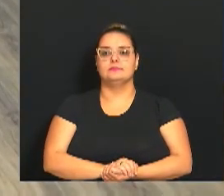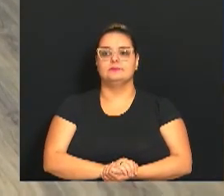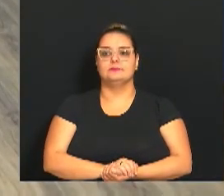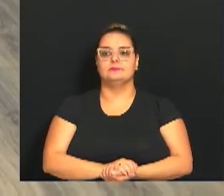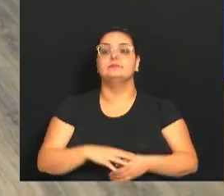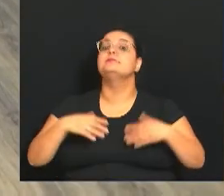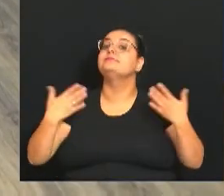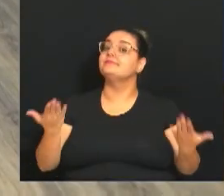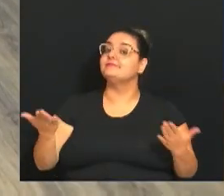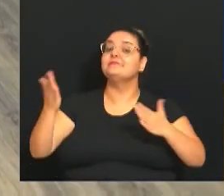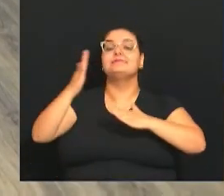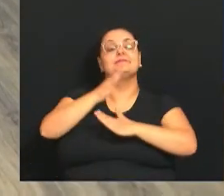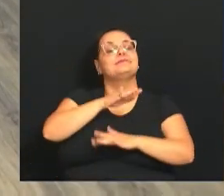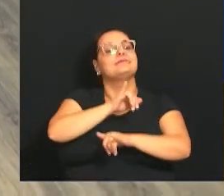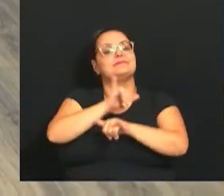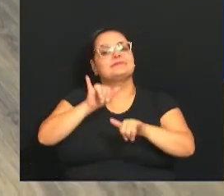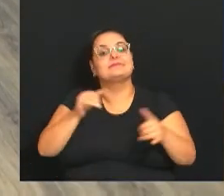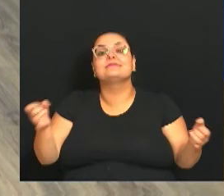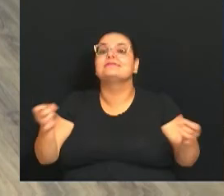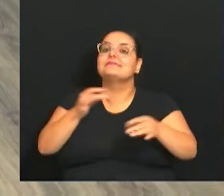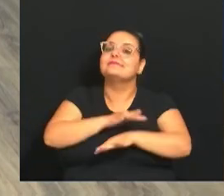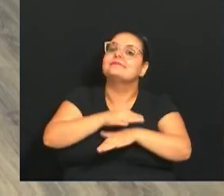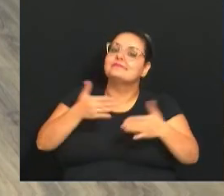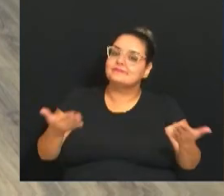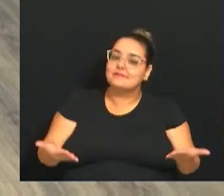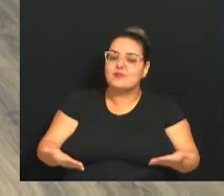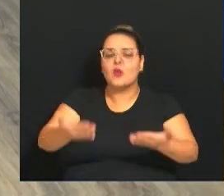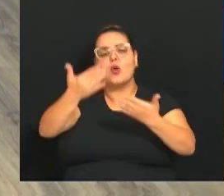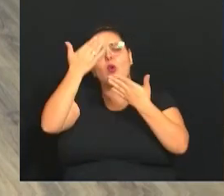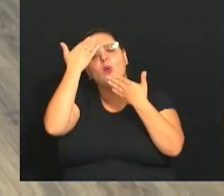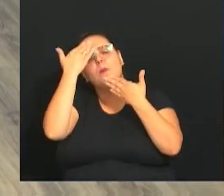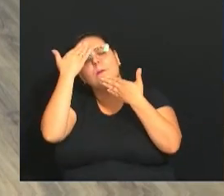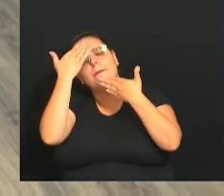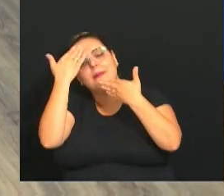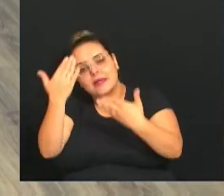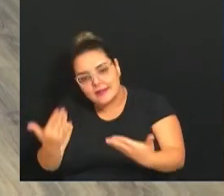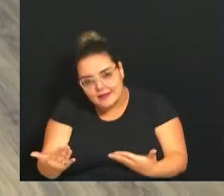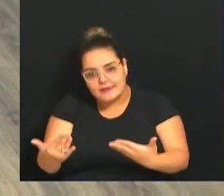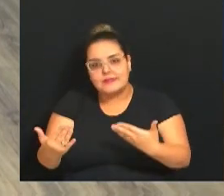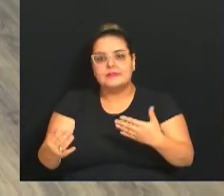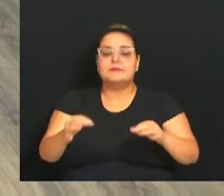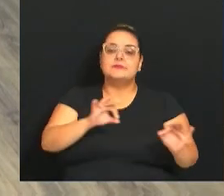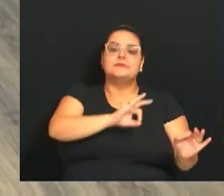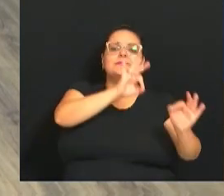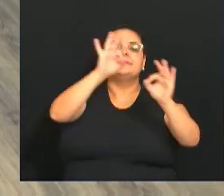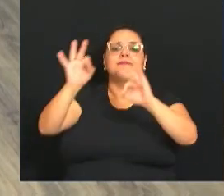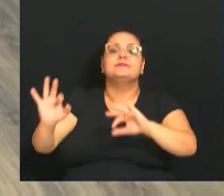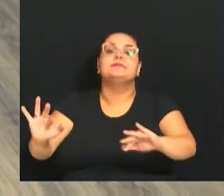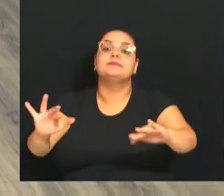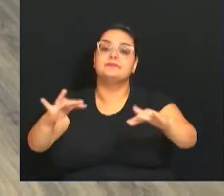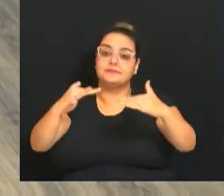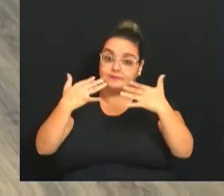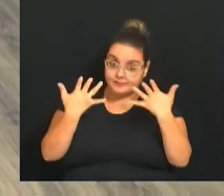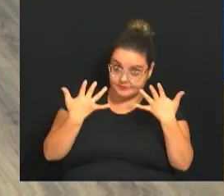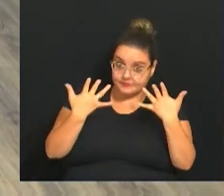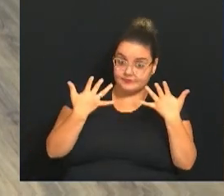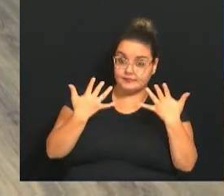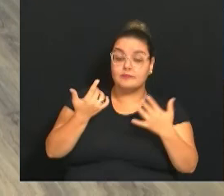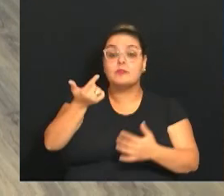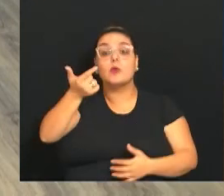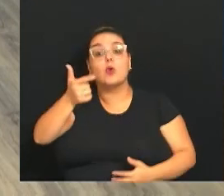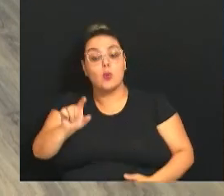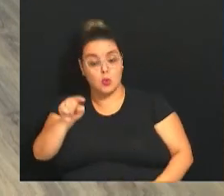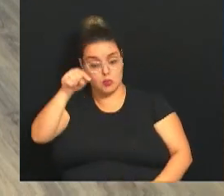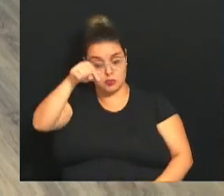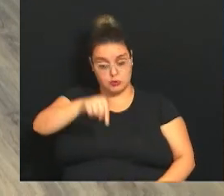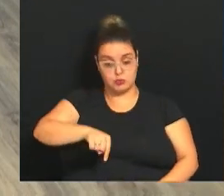O Câmara Notícia fica por aqui. Muito obrigado pela sua companhia, pela sua audiência. Continue aqui